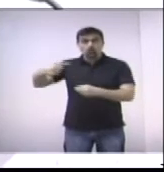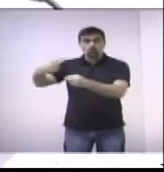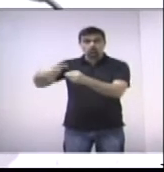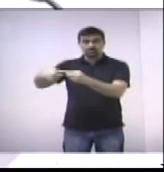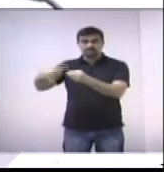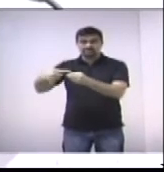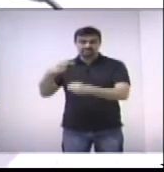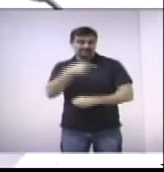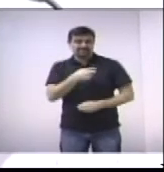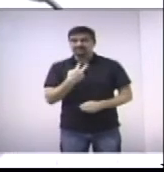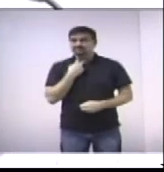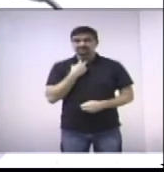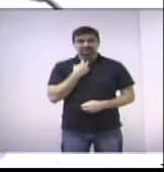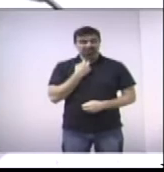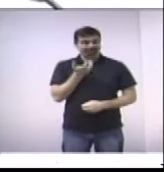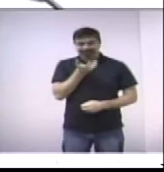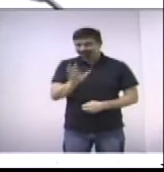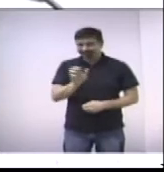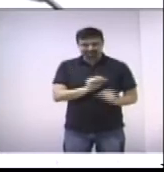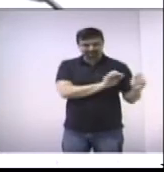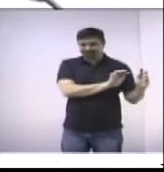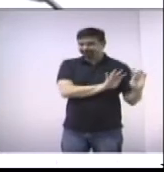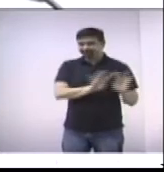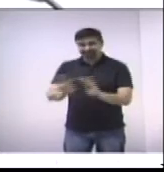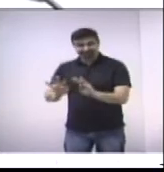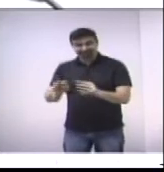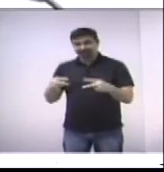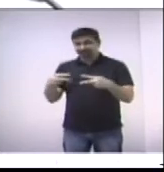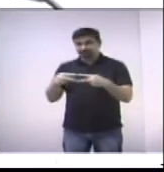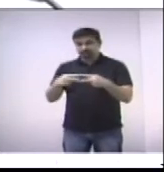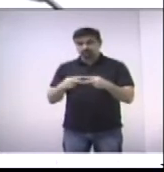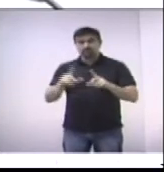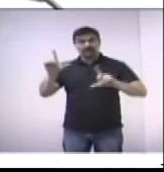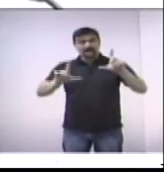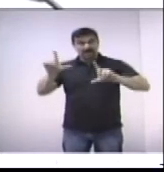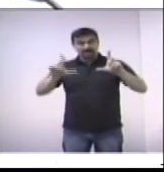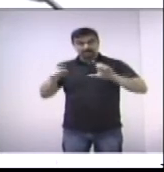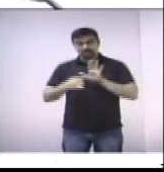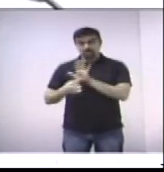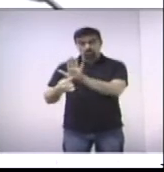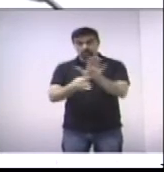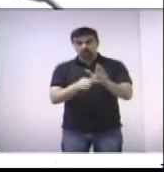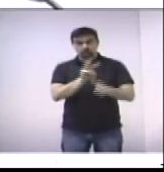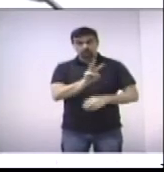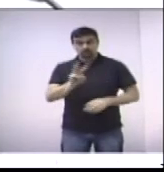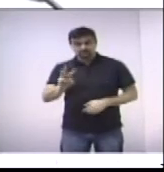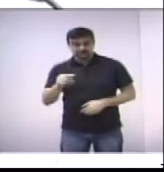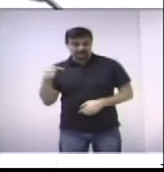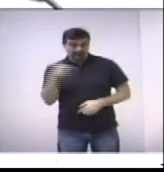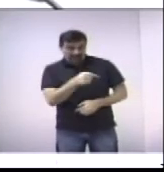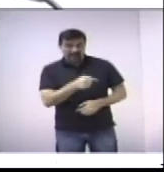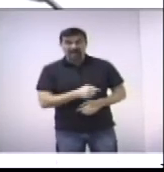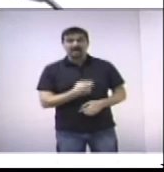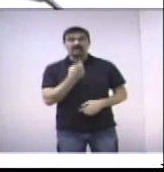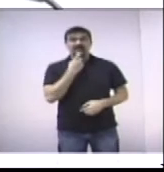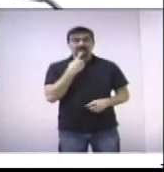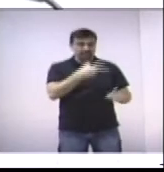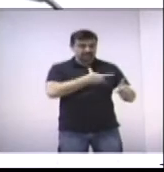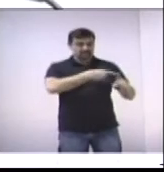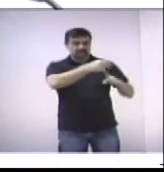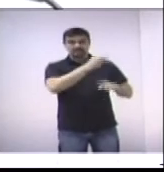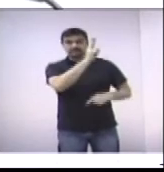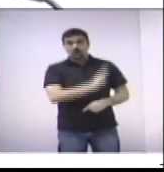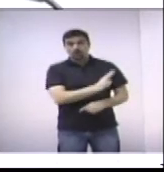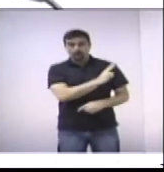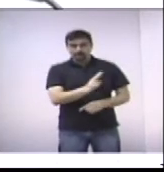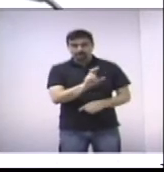Por isso, não estão querendo desfilar aqui. A IPTV noticiou em seu site que a escola campeã do ano passado, Leões do Vila Padre Anchieta, não